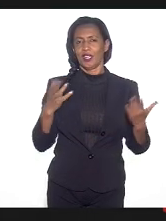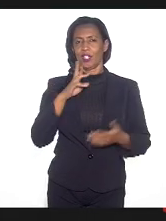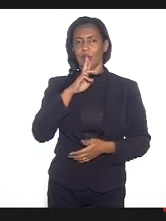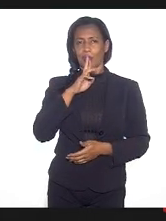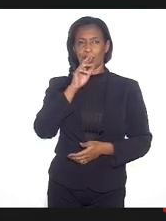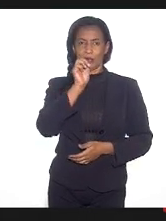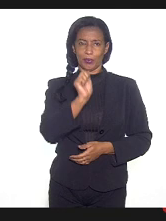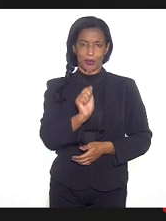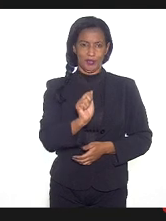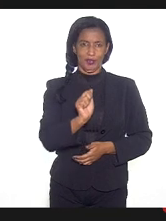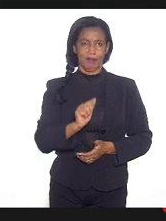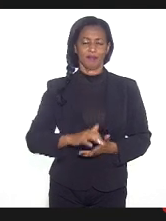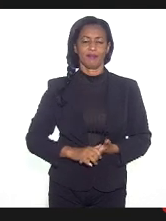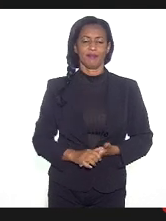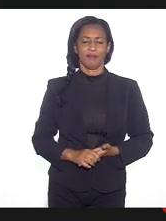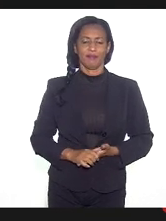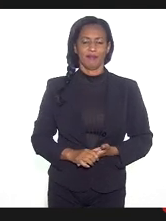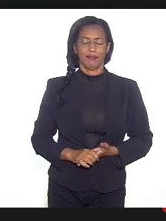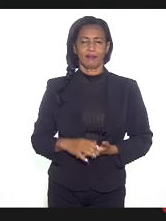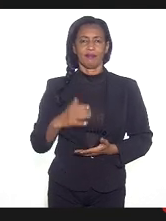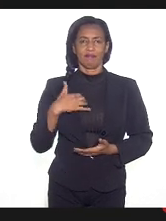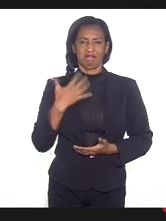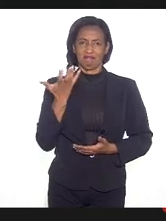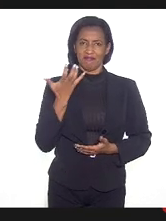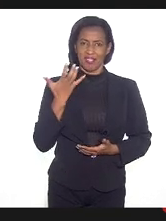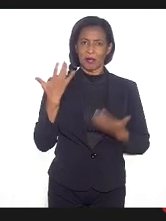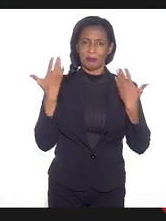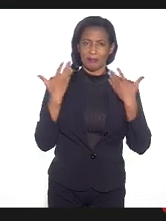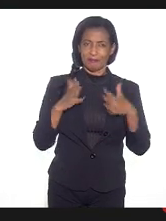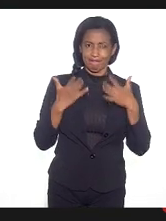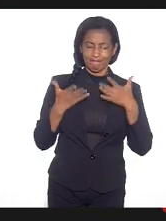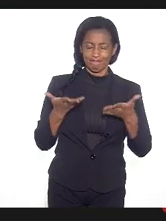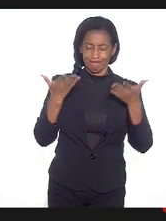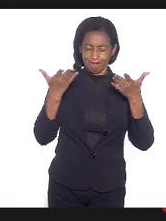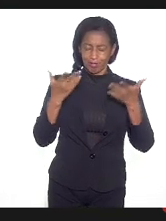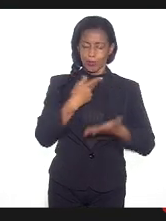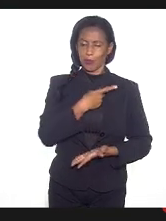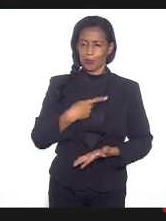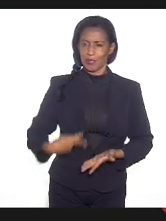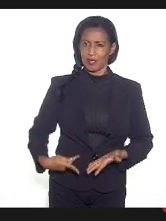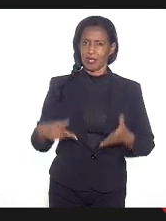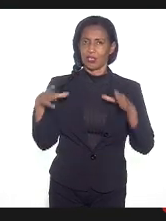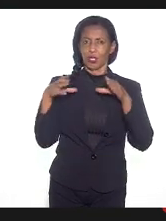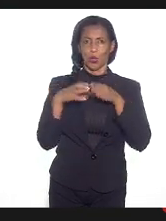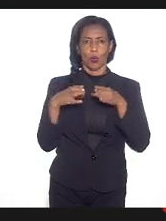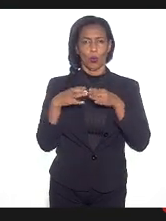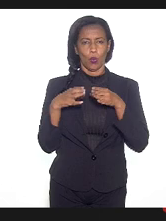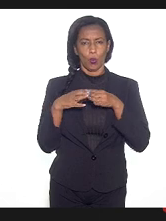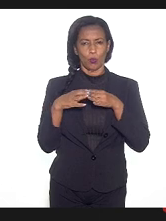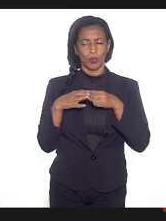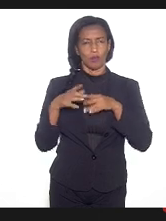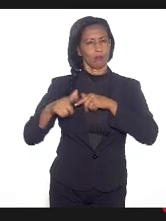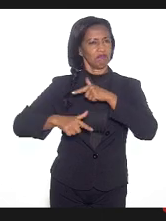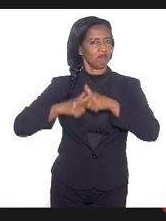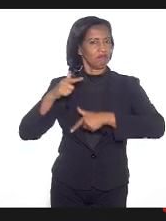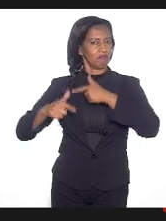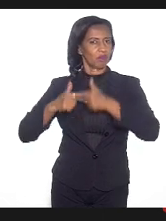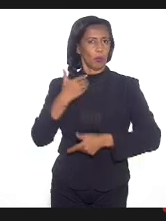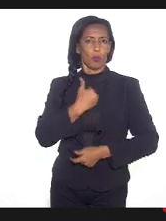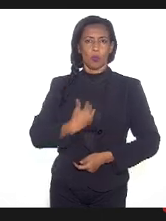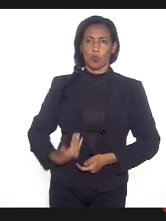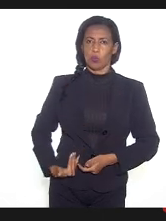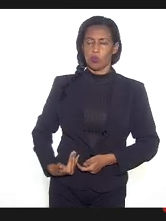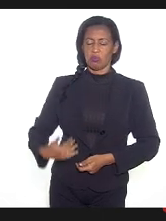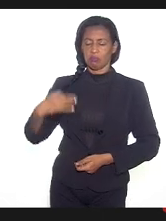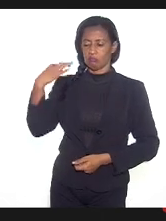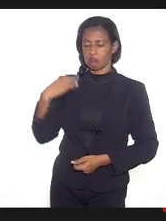Rodrigo Amorim. Quero parabenizar a Vossa Excelência como presidente da Comissão de Servidores Públicos,